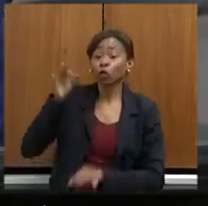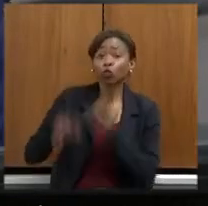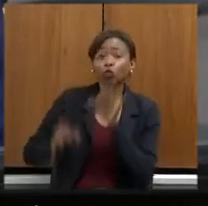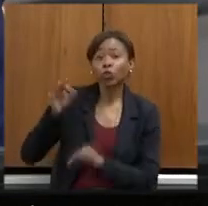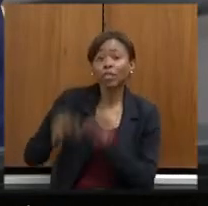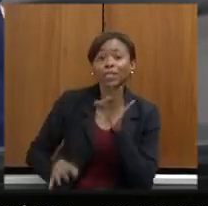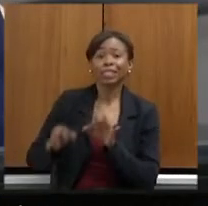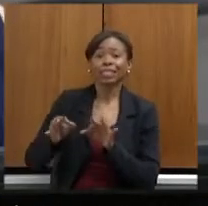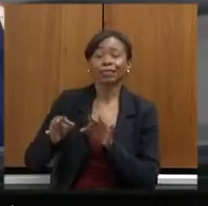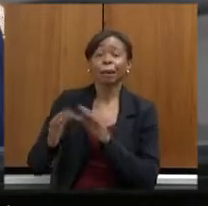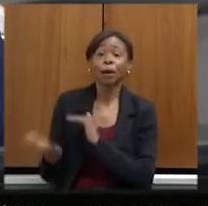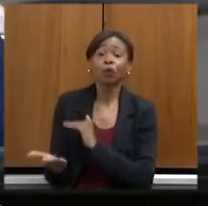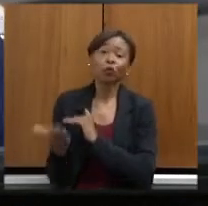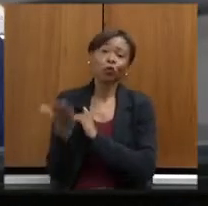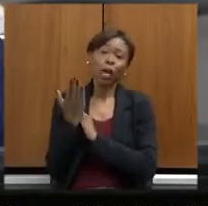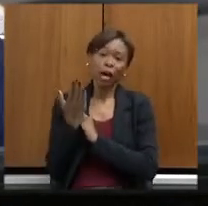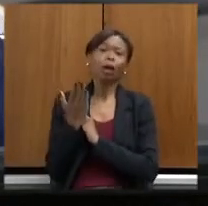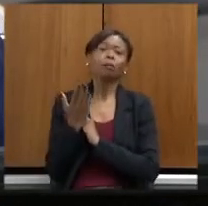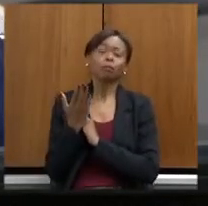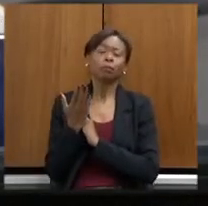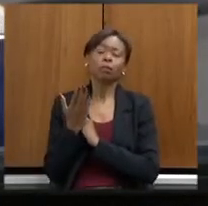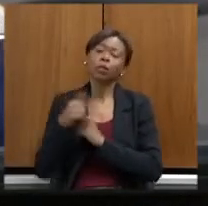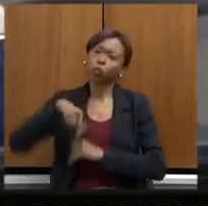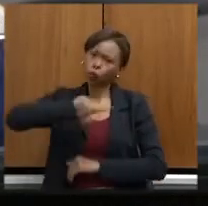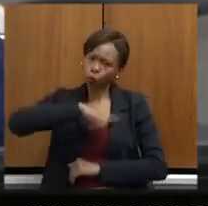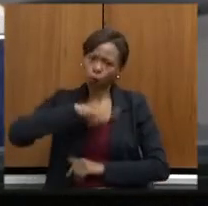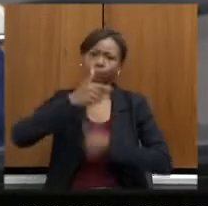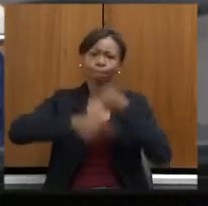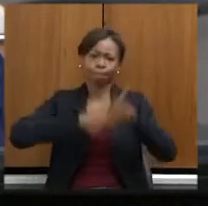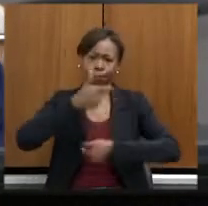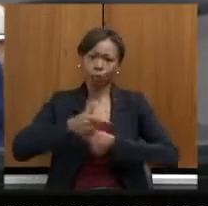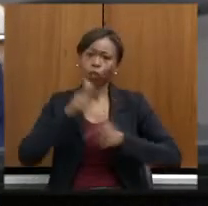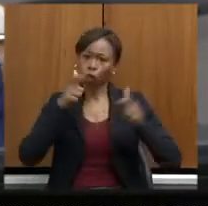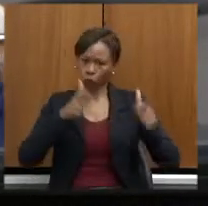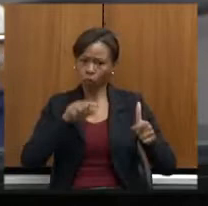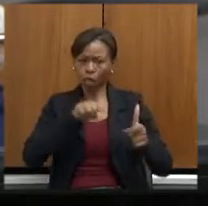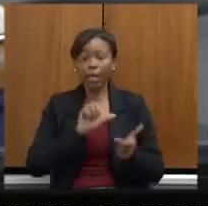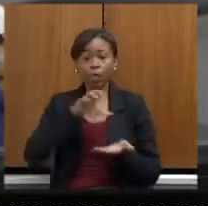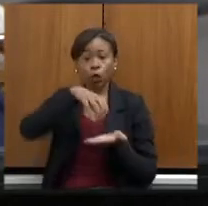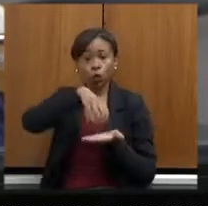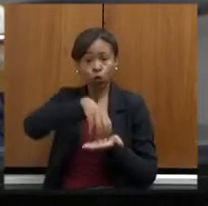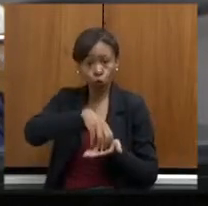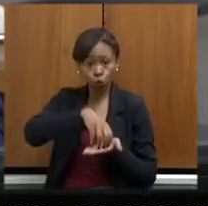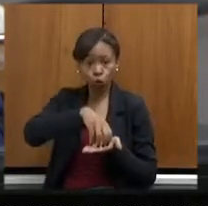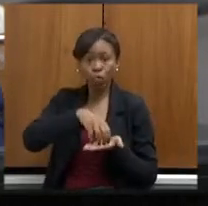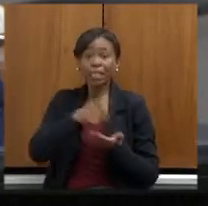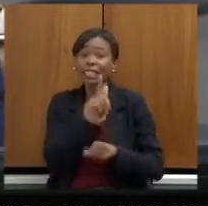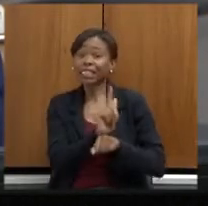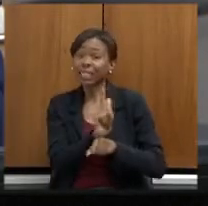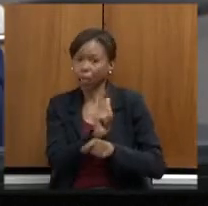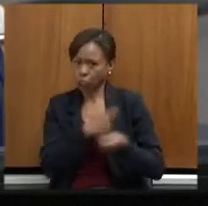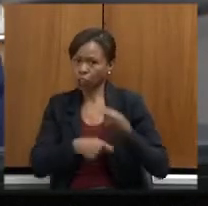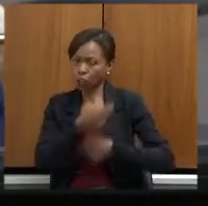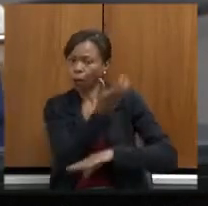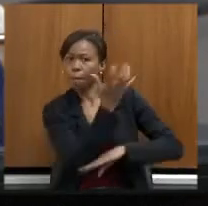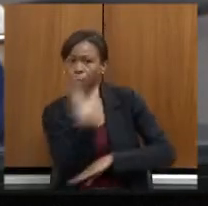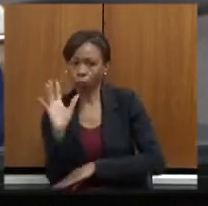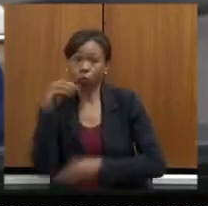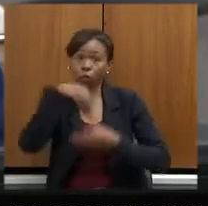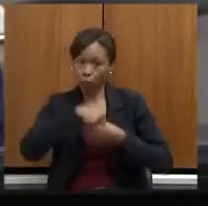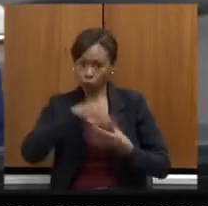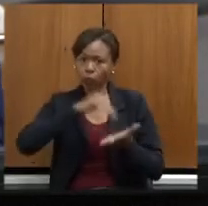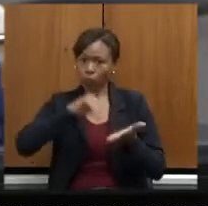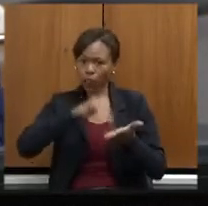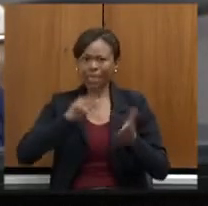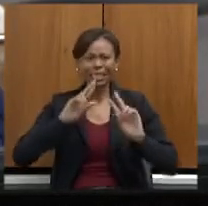briga né então sim é a nós estamos trabalhando nisso lá temos um núcleo de gestão ambiental na secretaria que tá sempre